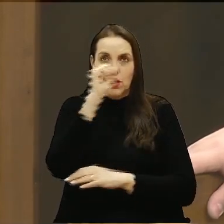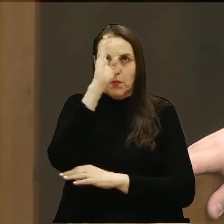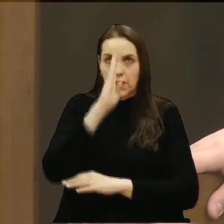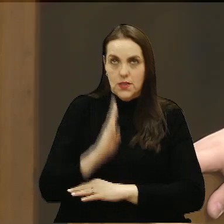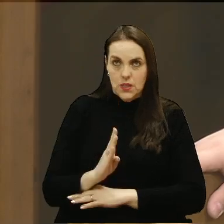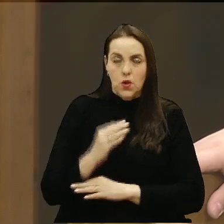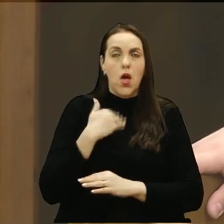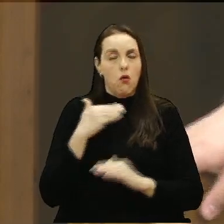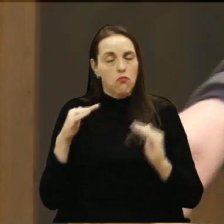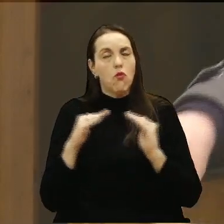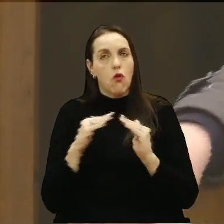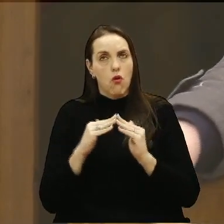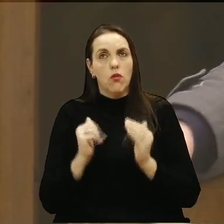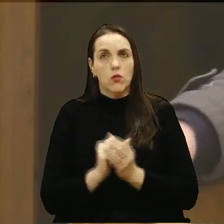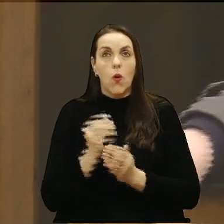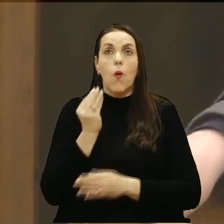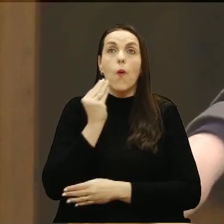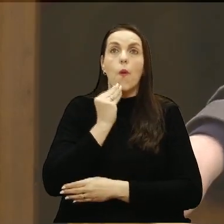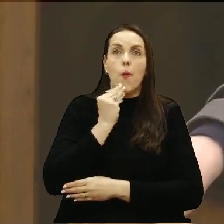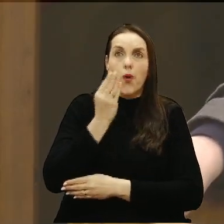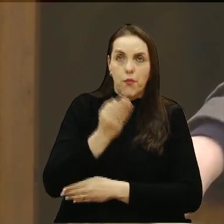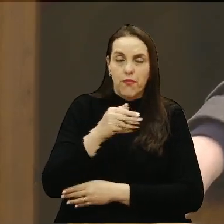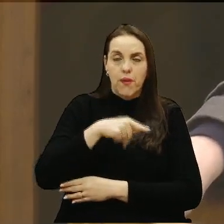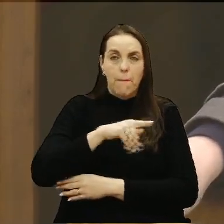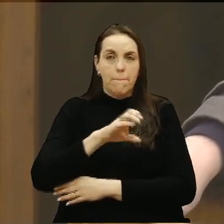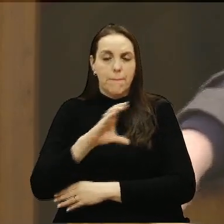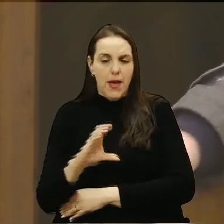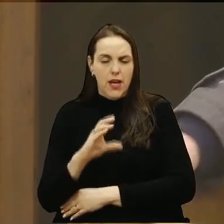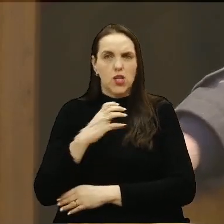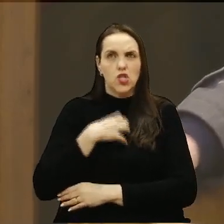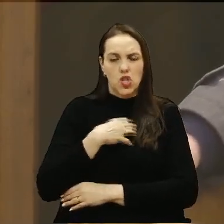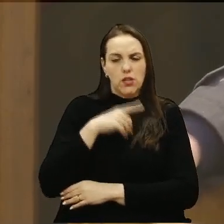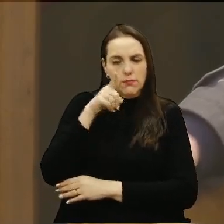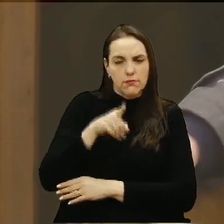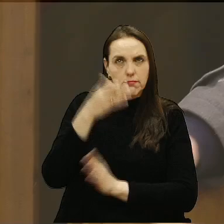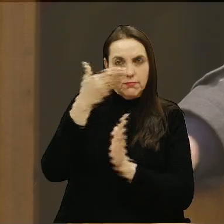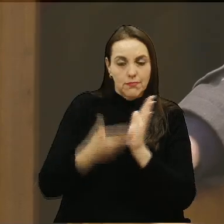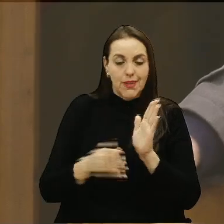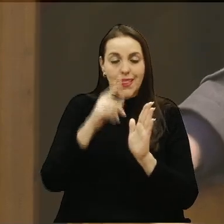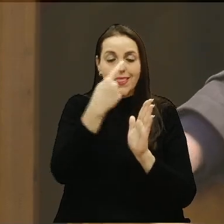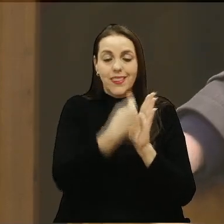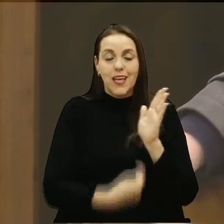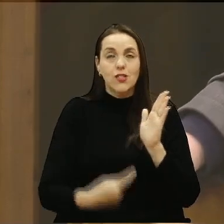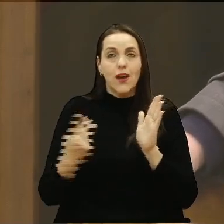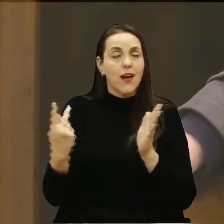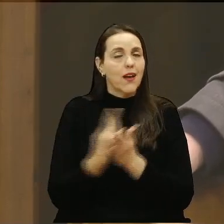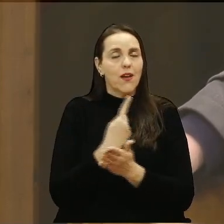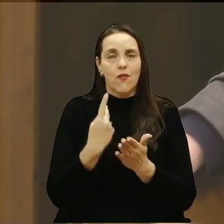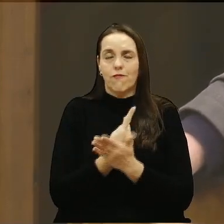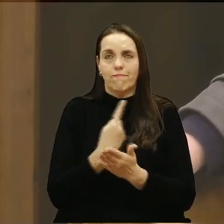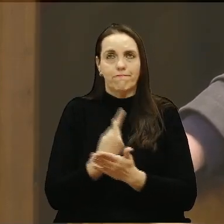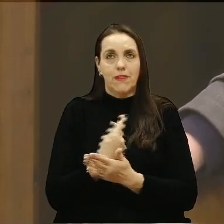sou favorável. Obviamente que a PEC, do jeito que está posto, é um erro esse texto. Tanto é que houve divergência em todos os partidos. A